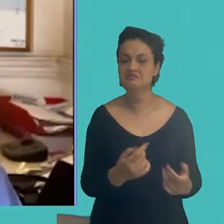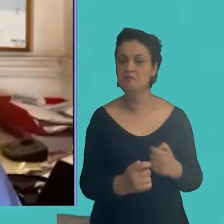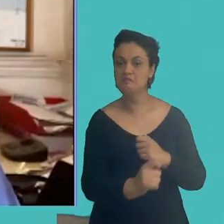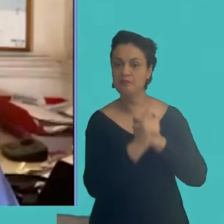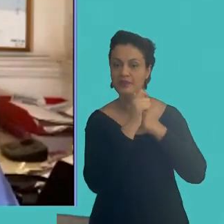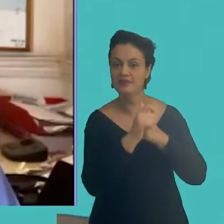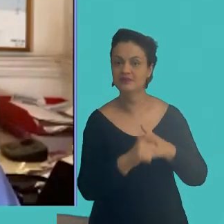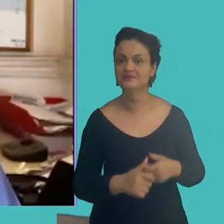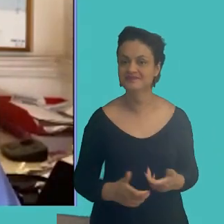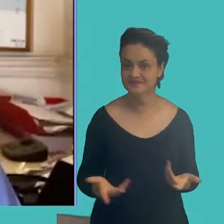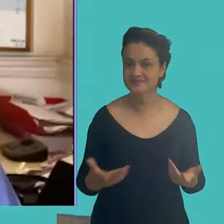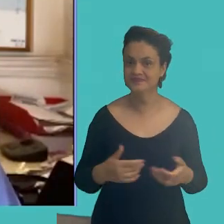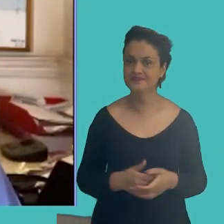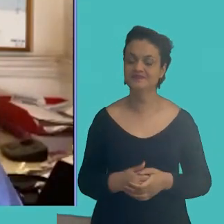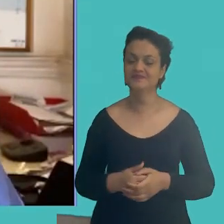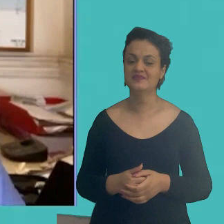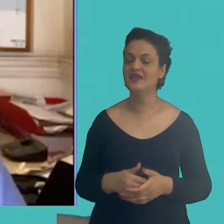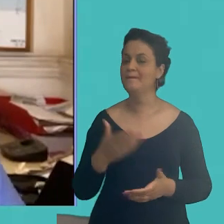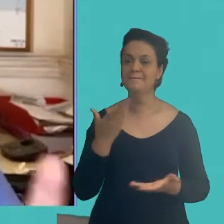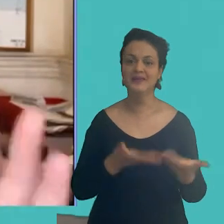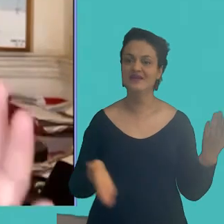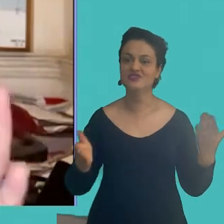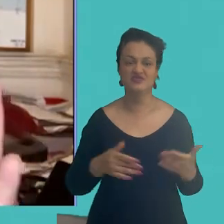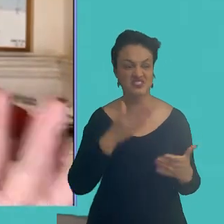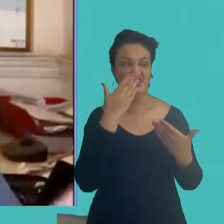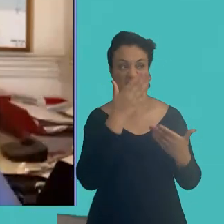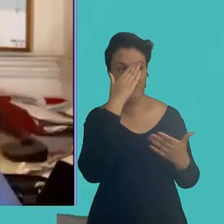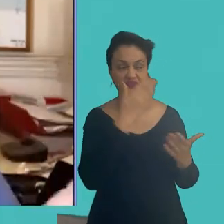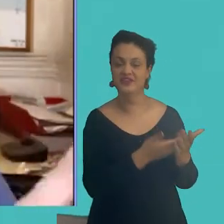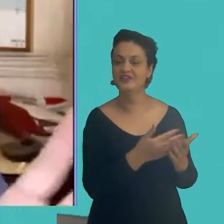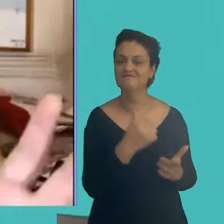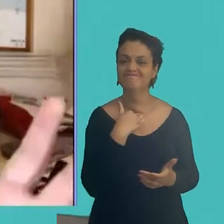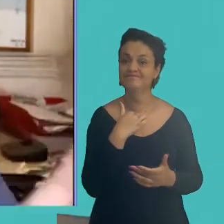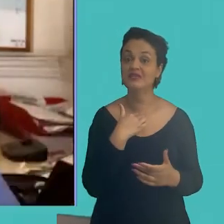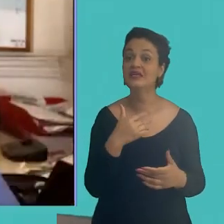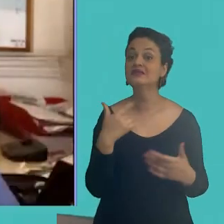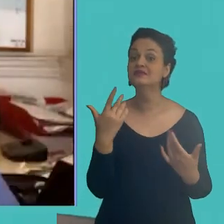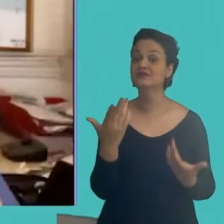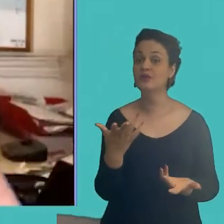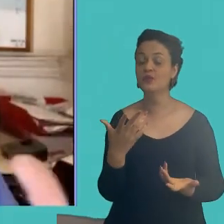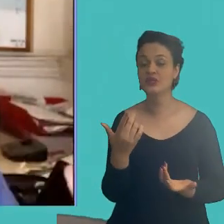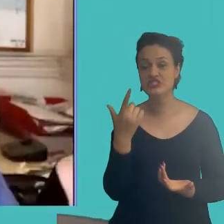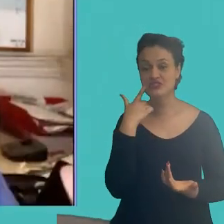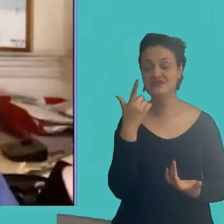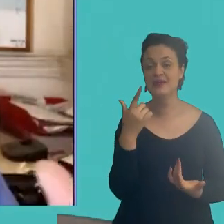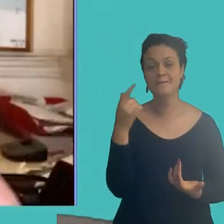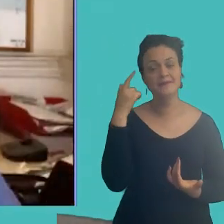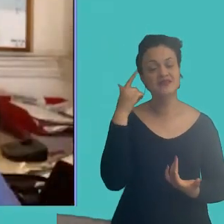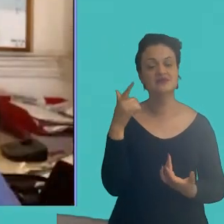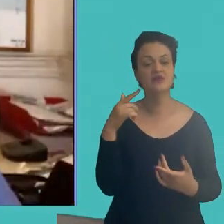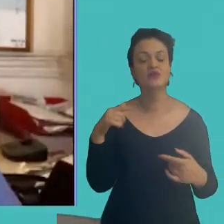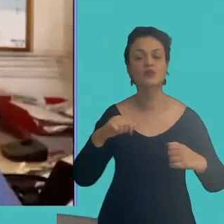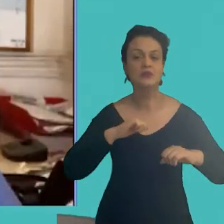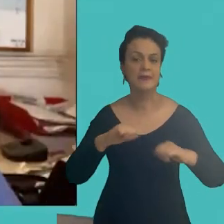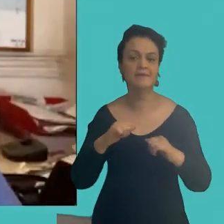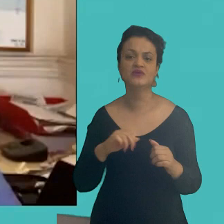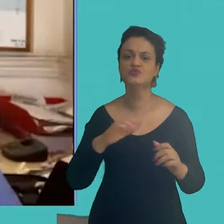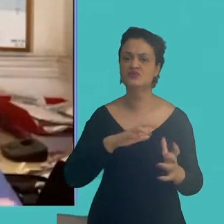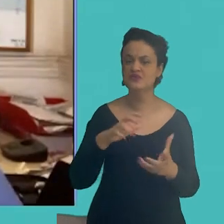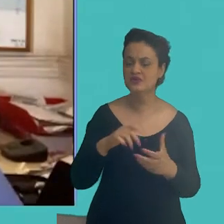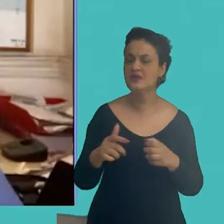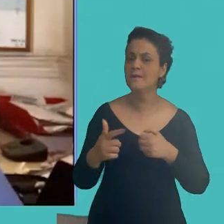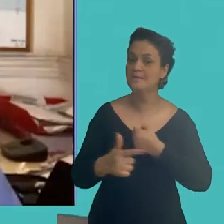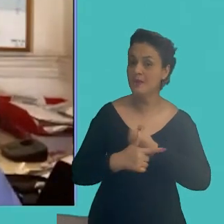qualidade, perdem essa credibilidade. Então, quando a gente considera, do ponto de vista do debate universal, o papel